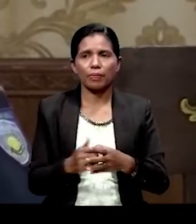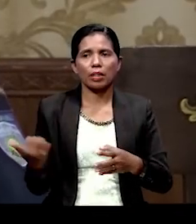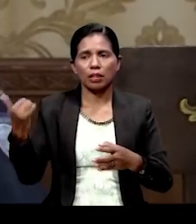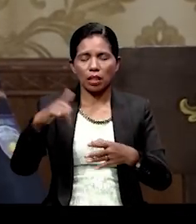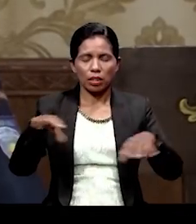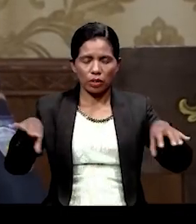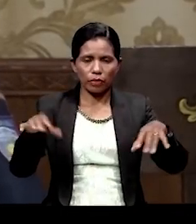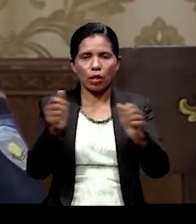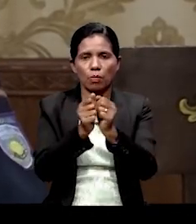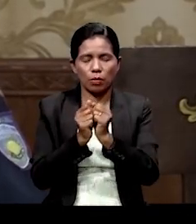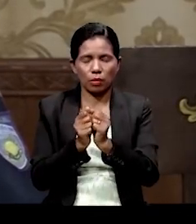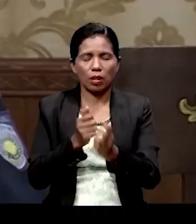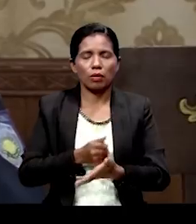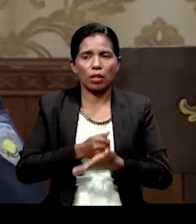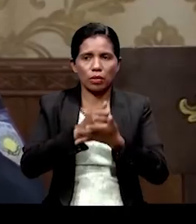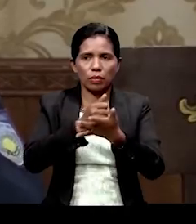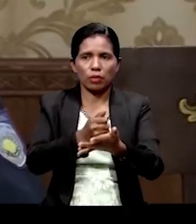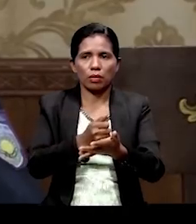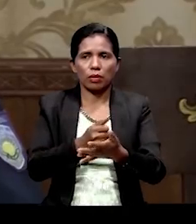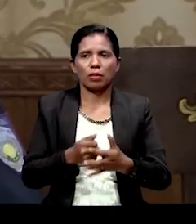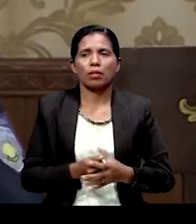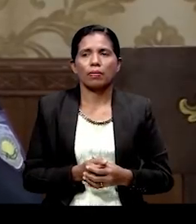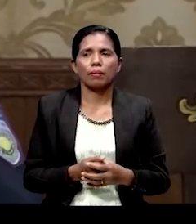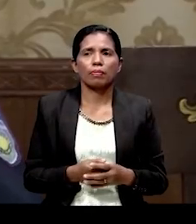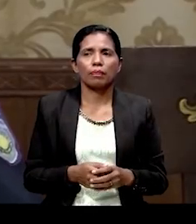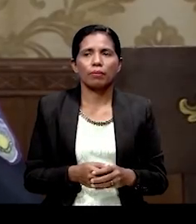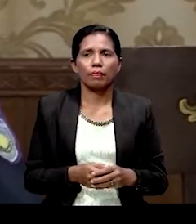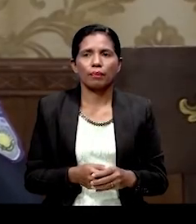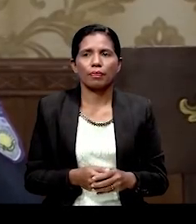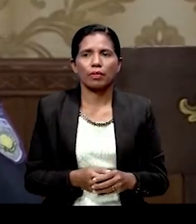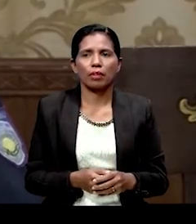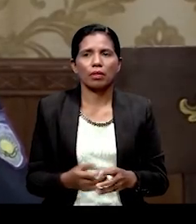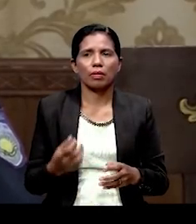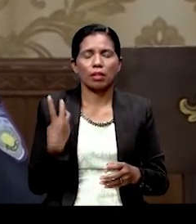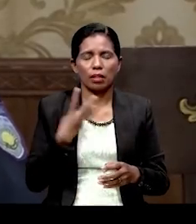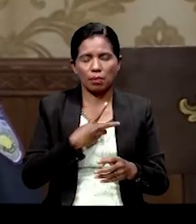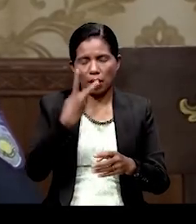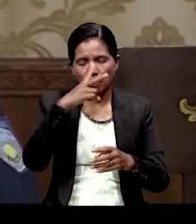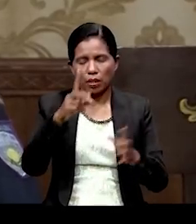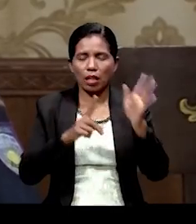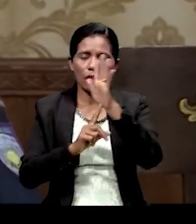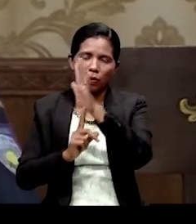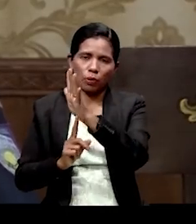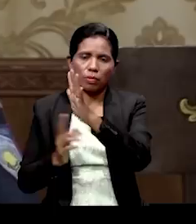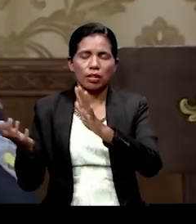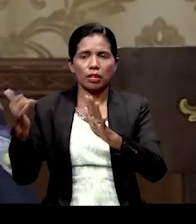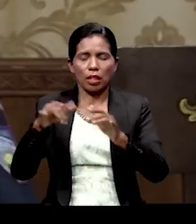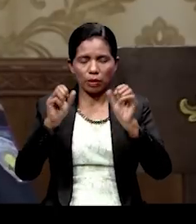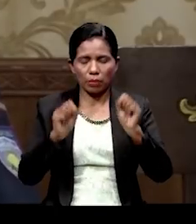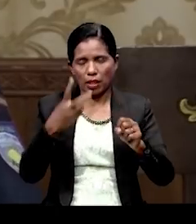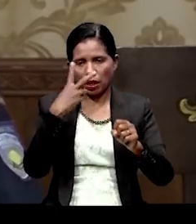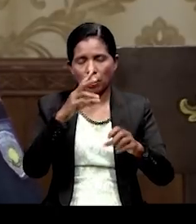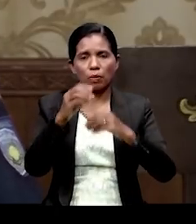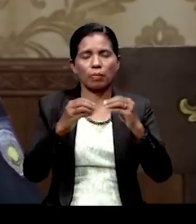mutu fila fala tu vele halu atendimento com a fila fala vai ser cartão que não é lá fila fala e nem o ensai fila fala tá mas se a tua fila fala ser ne competente a tu vele harei fila ida